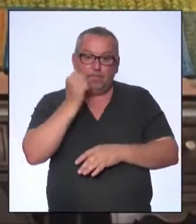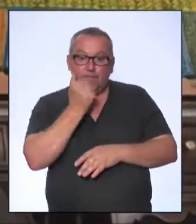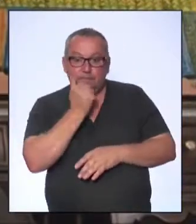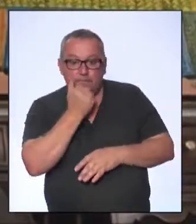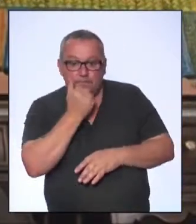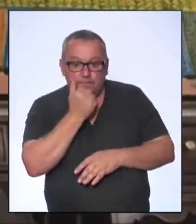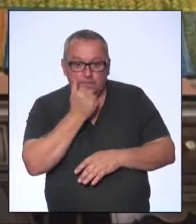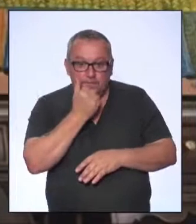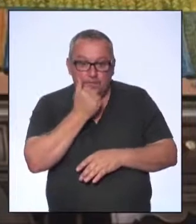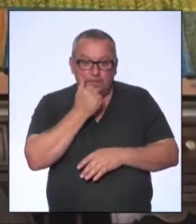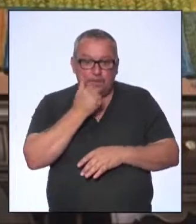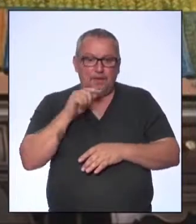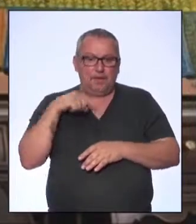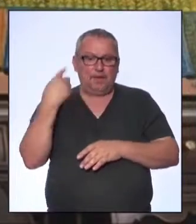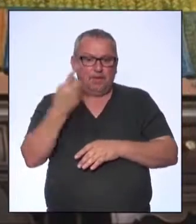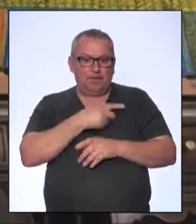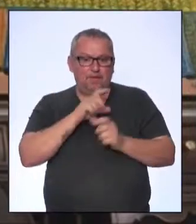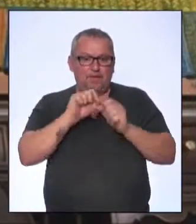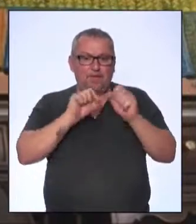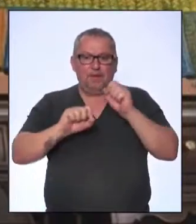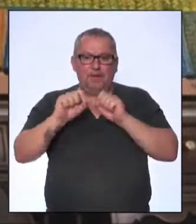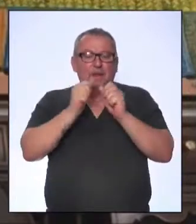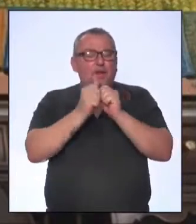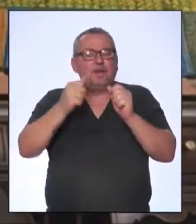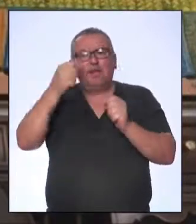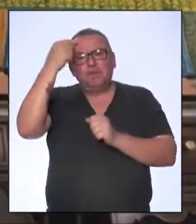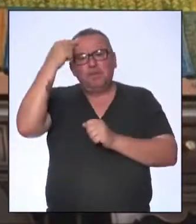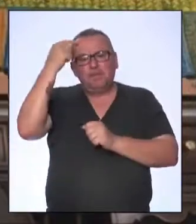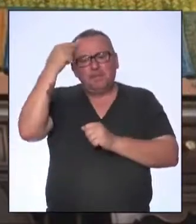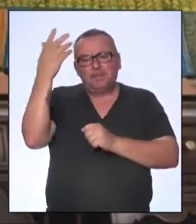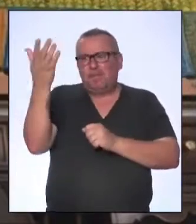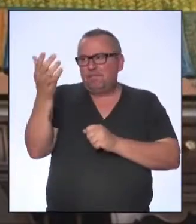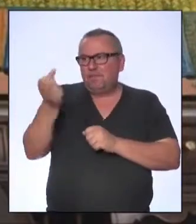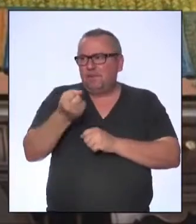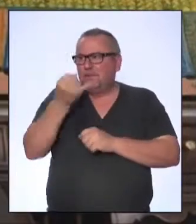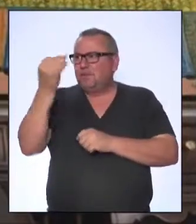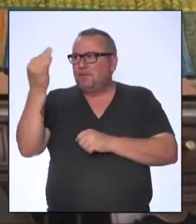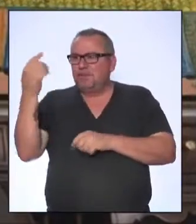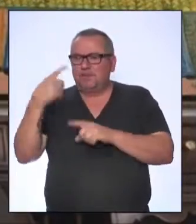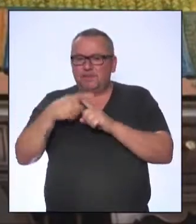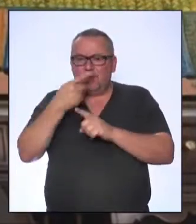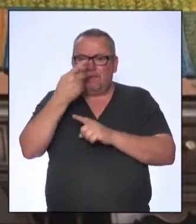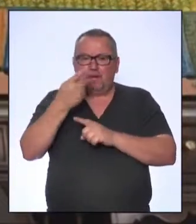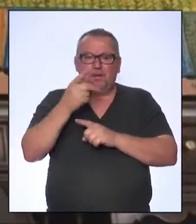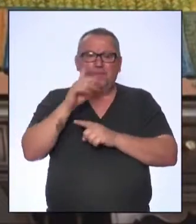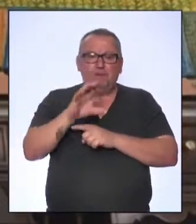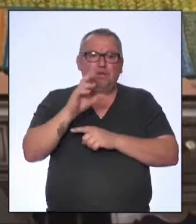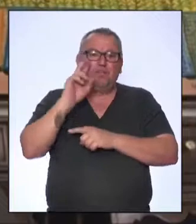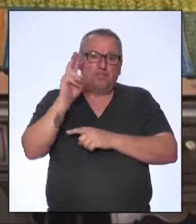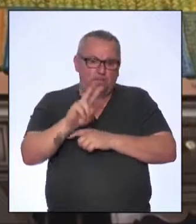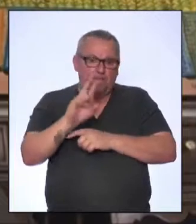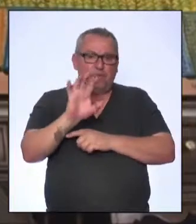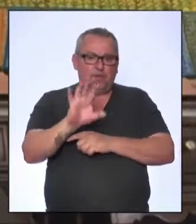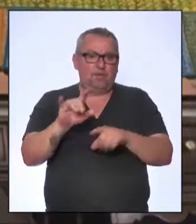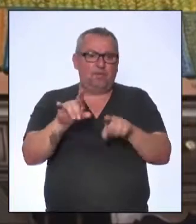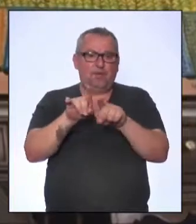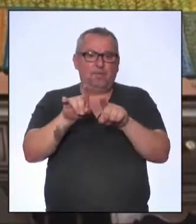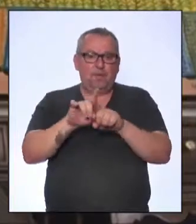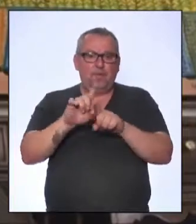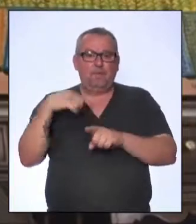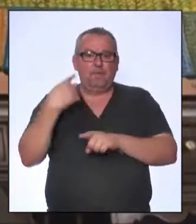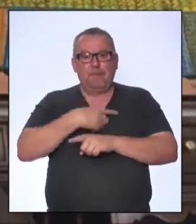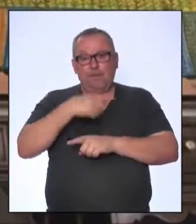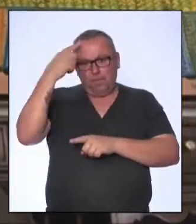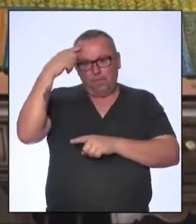ciências. E a gente faz isso sem pensar muito. Quantos de nós já não falamos isso, já não vimos isso? A gente não